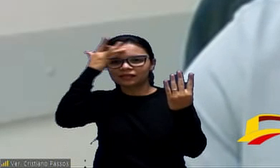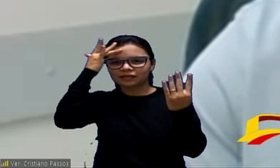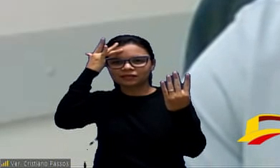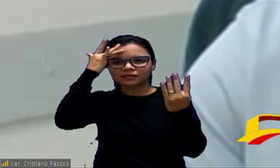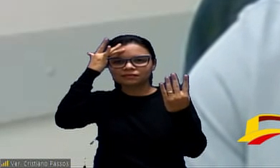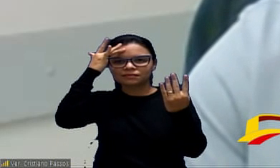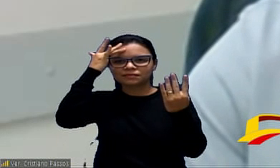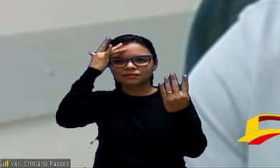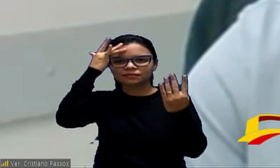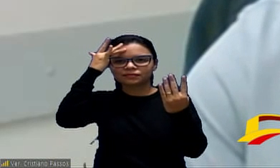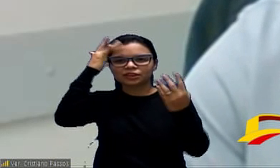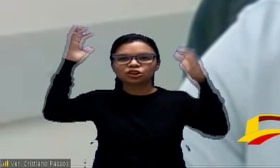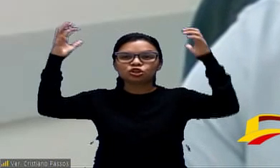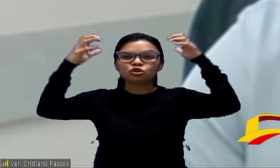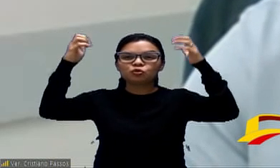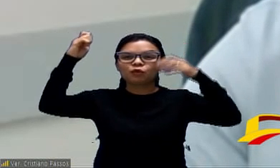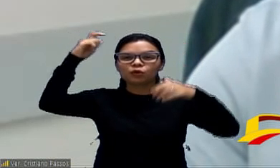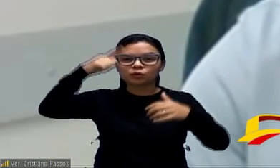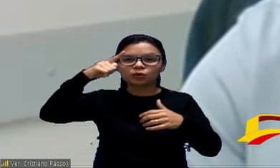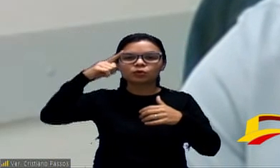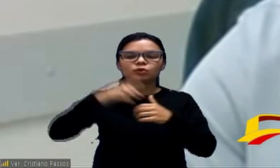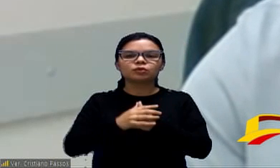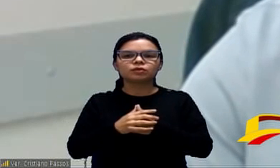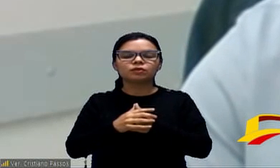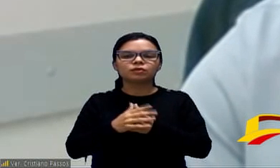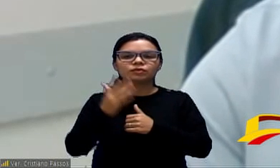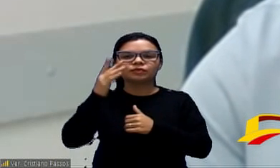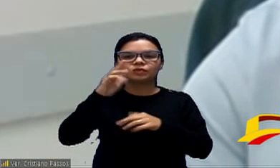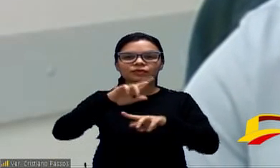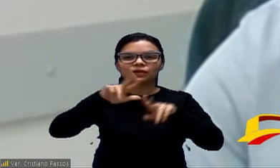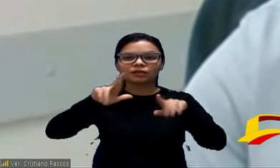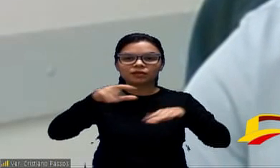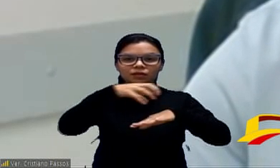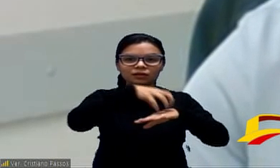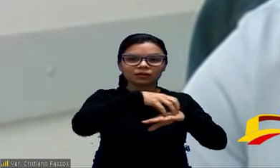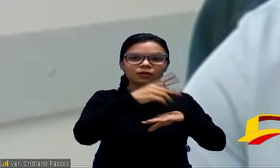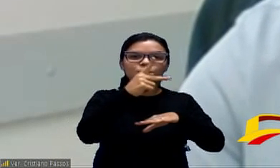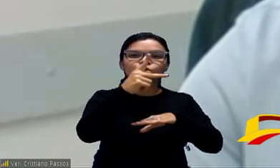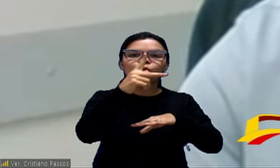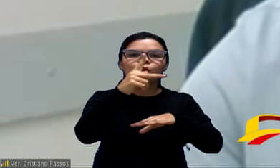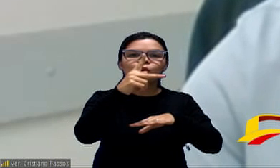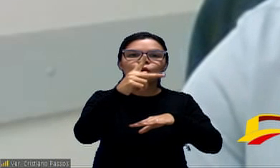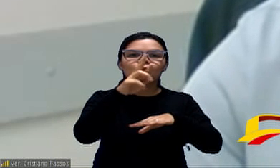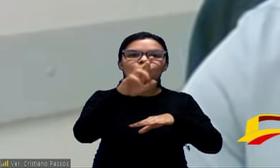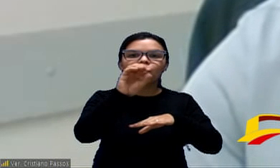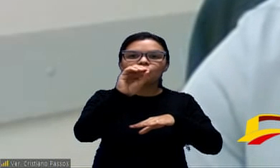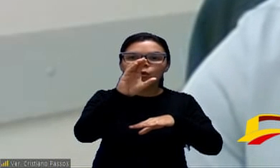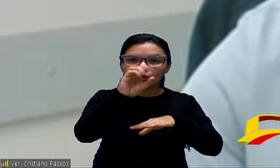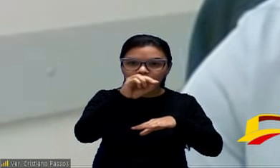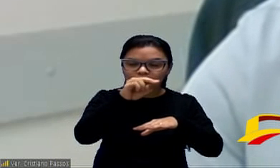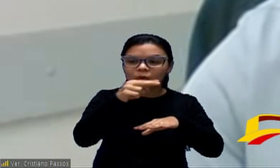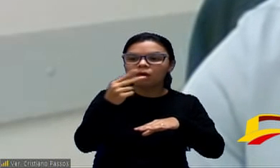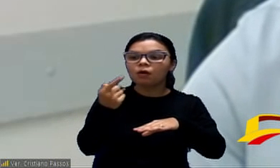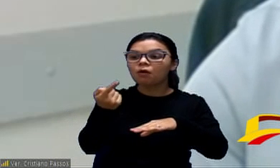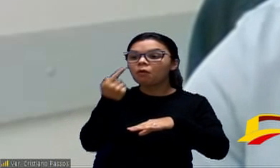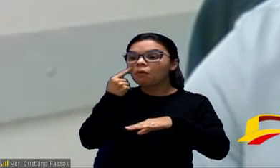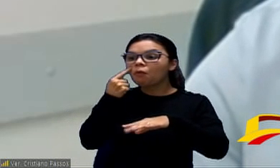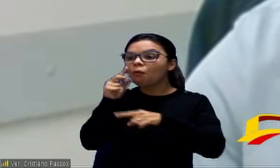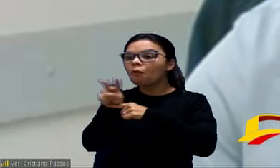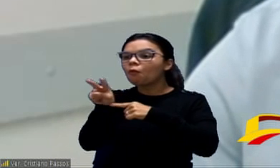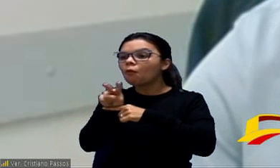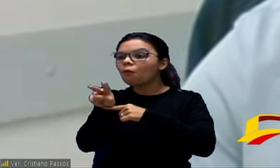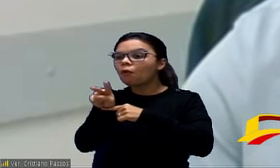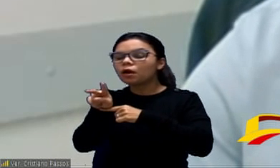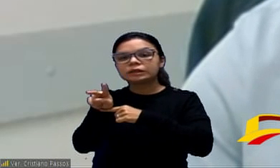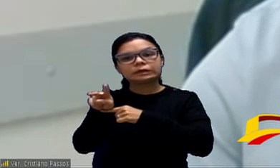superintendente do PROCON, toda semana ela estava lá porque recebia as denúncias. O prazo, né, das pessoas de atendimento ultrapassava